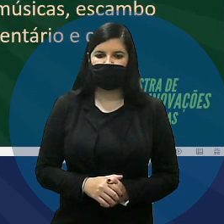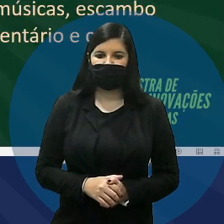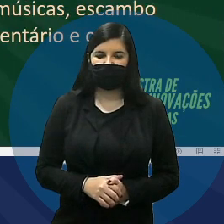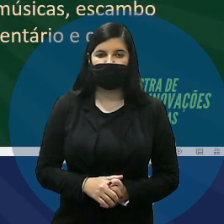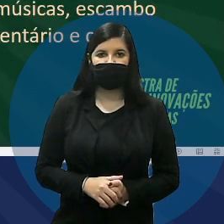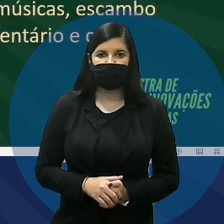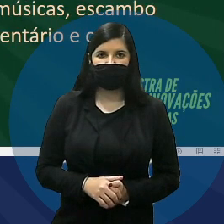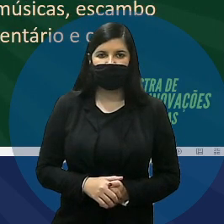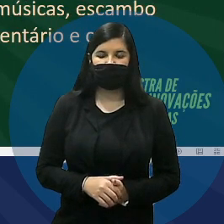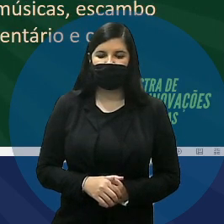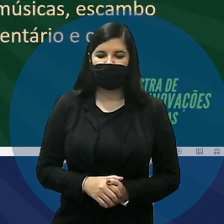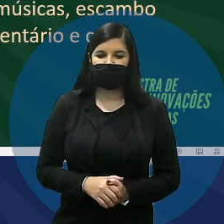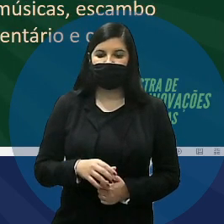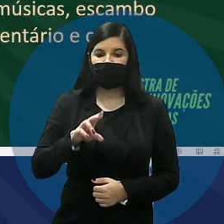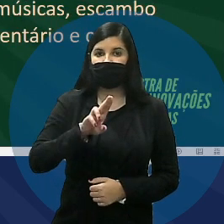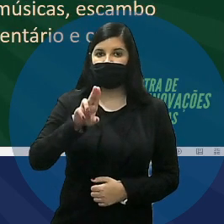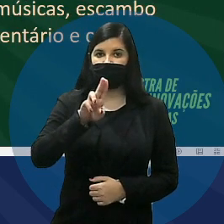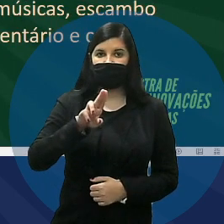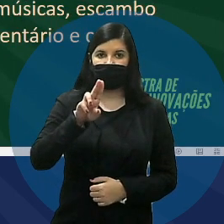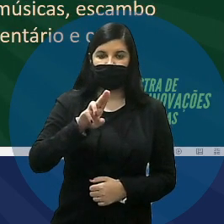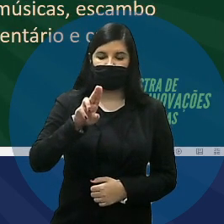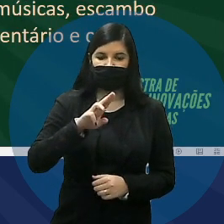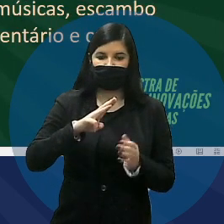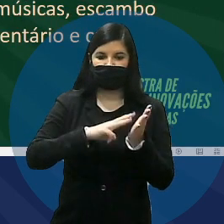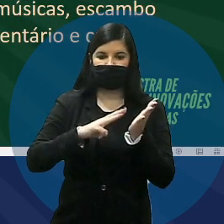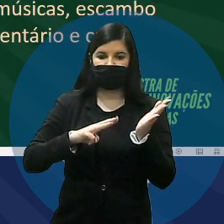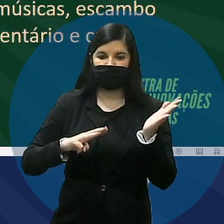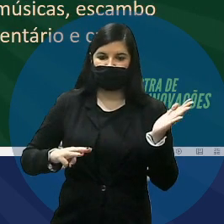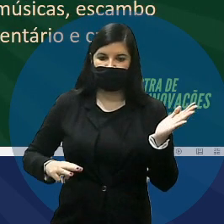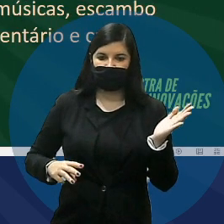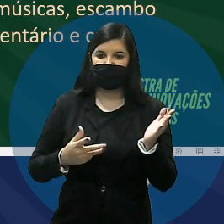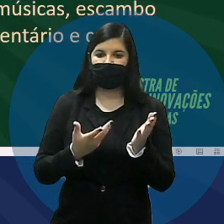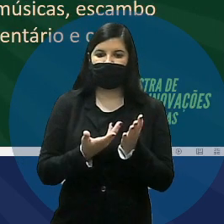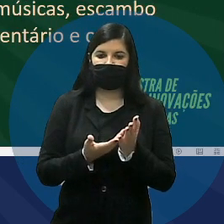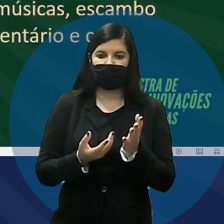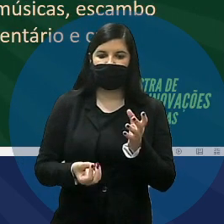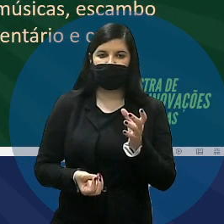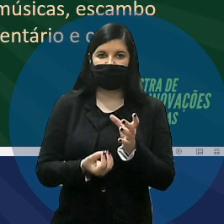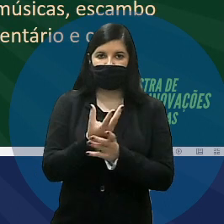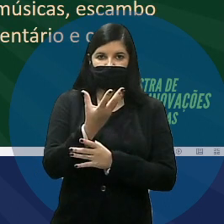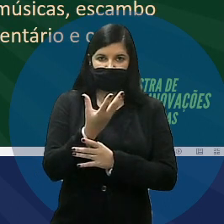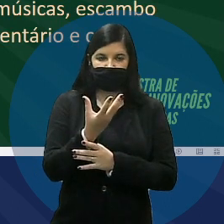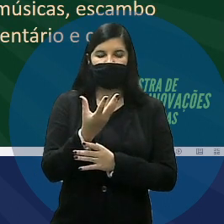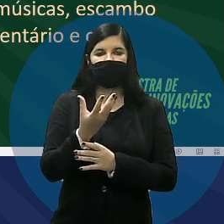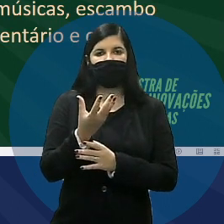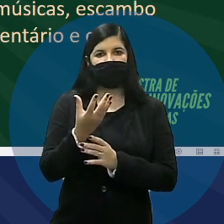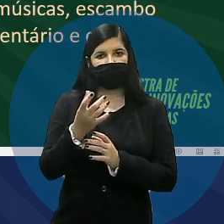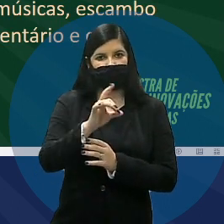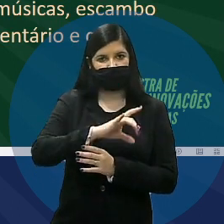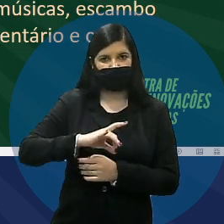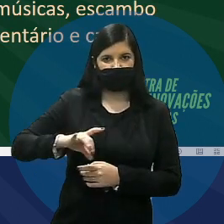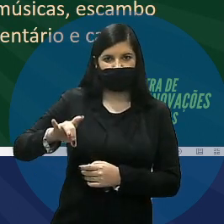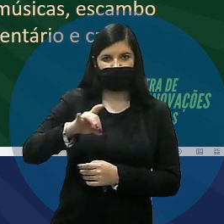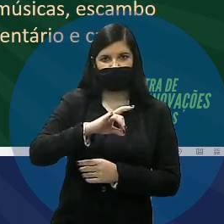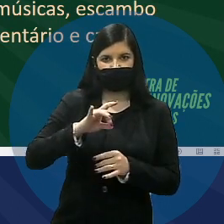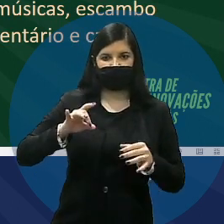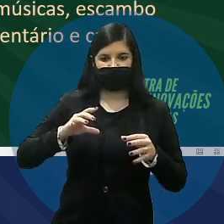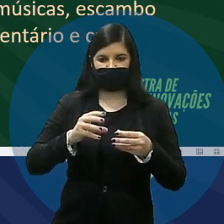Pronto. A gente usou como metodologia a produção, né, autoral nas várias modalidades.